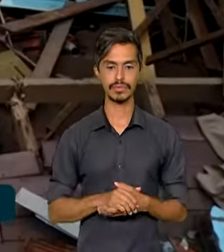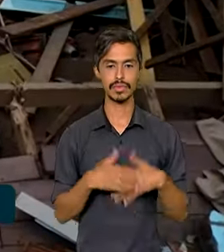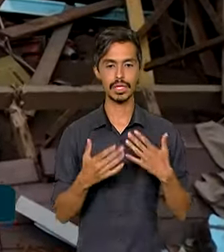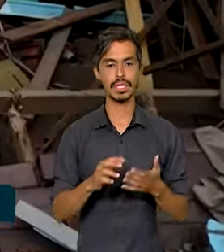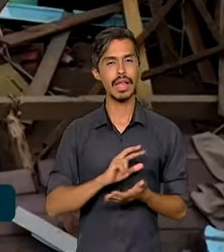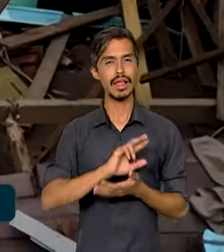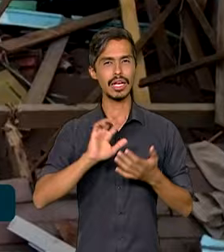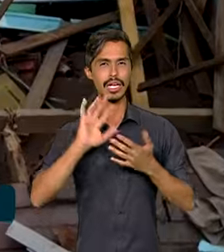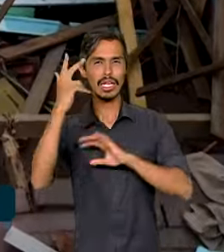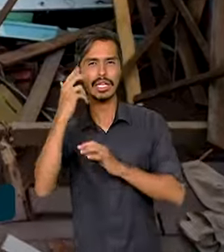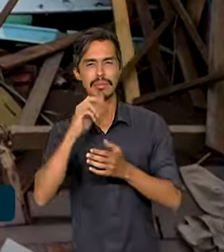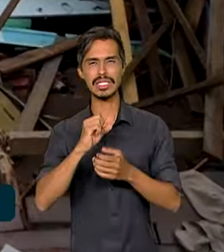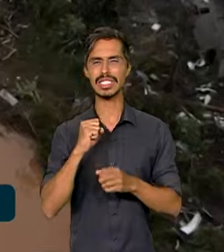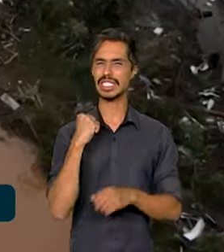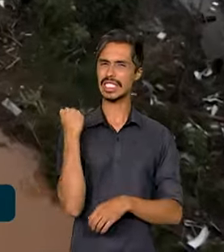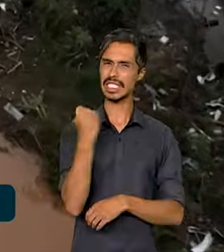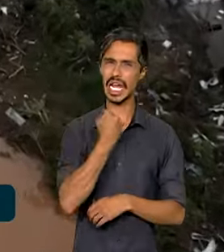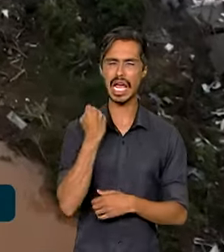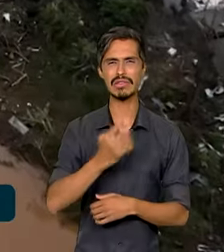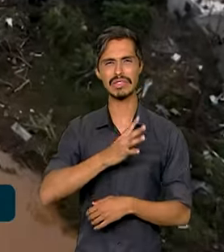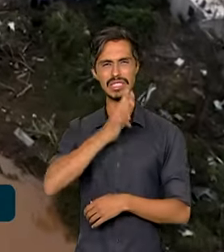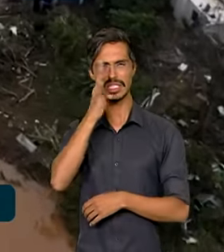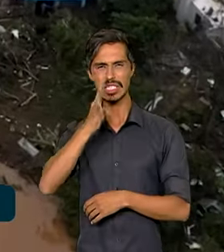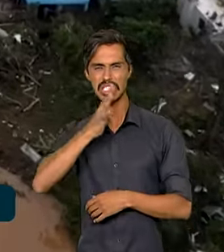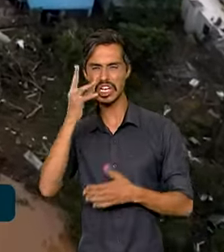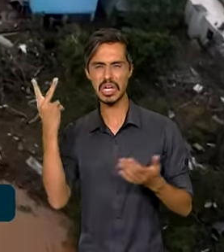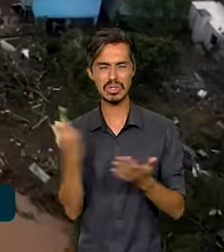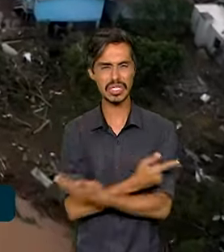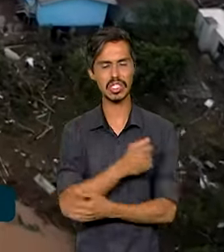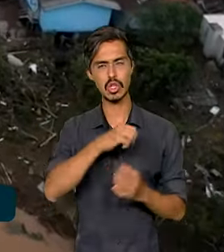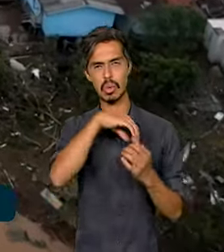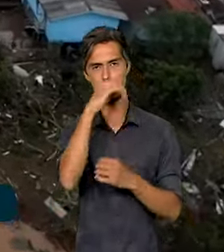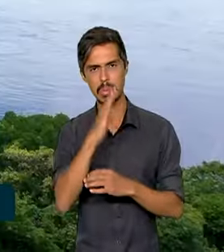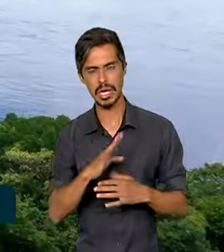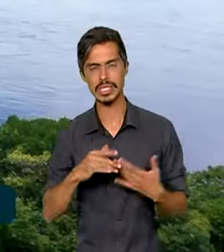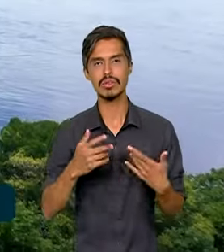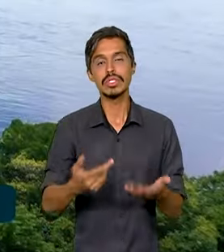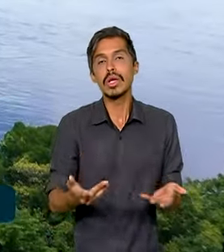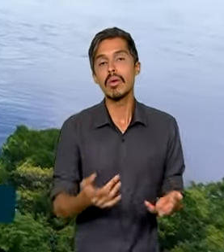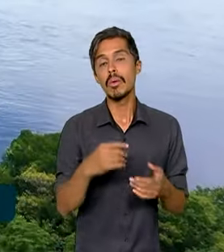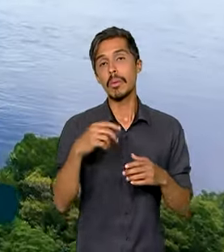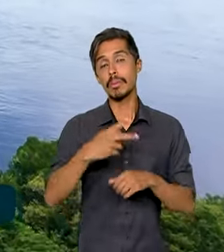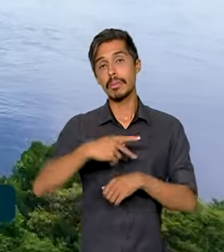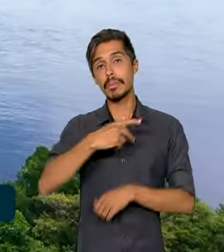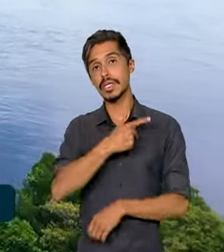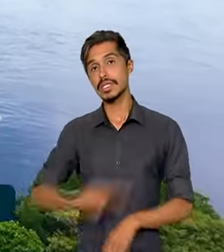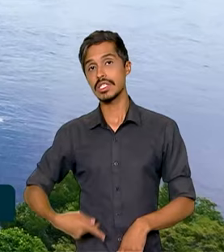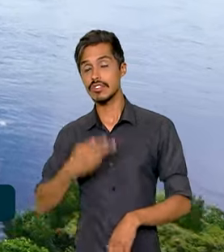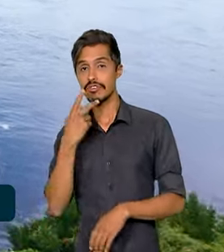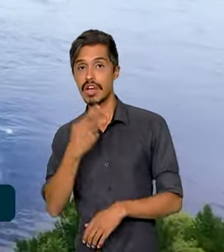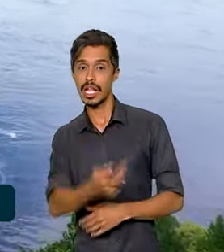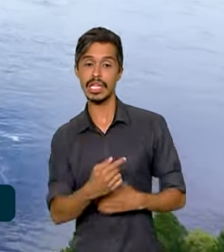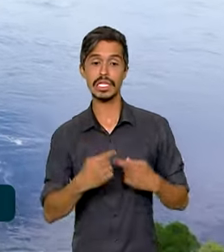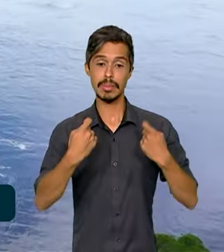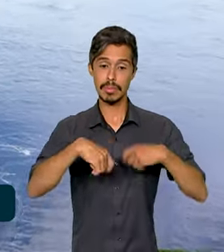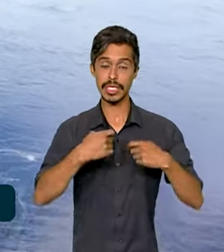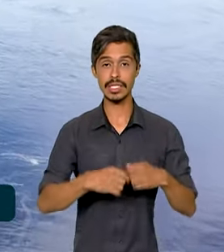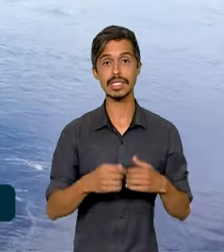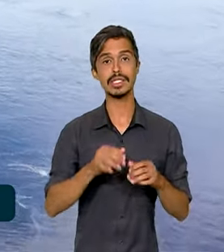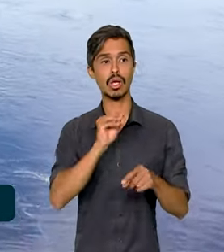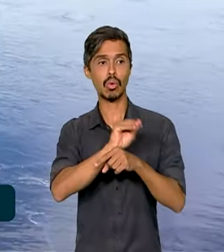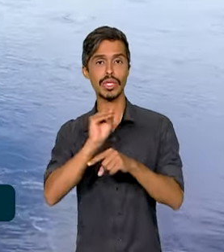extremos que vem atingindo várias regiões do país o presidente disse que é preciso cuidar do meio ambiente para evitar